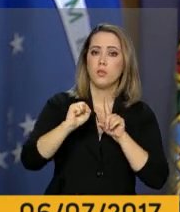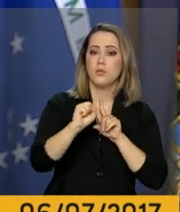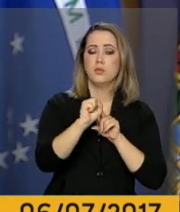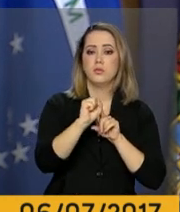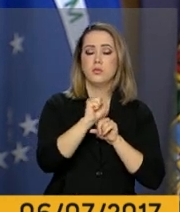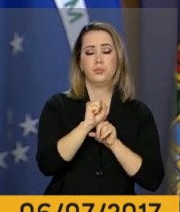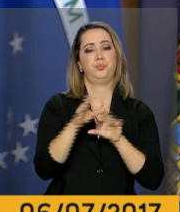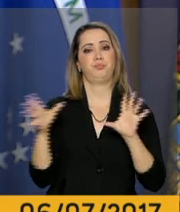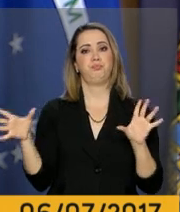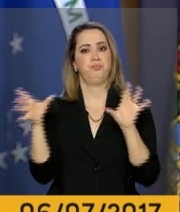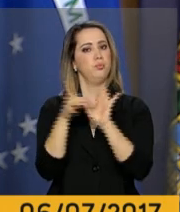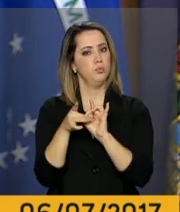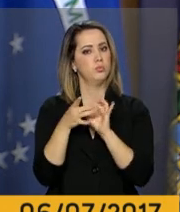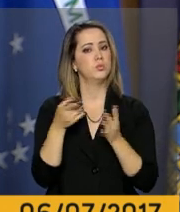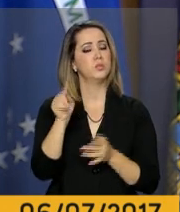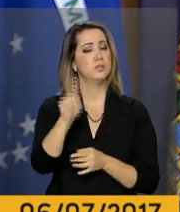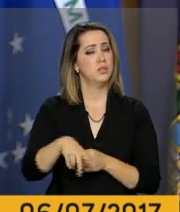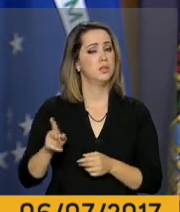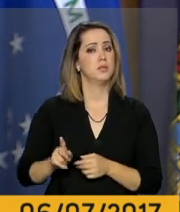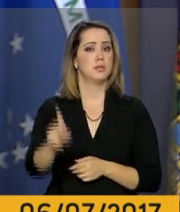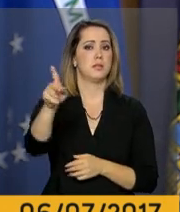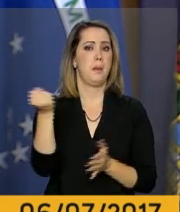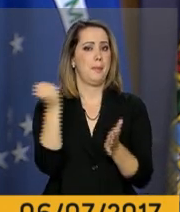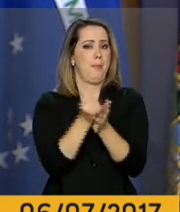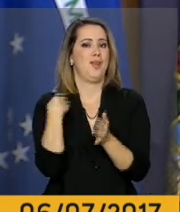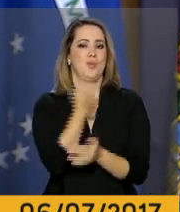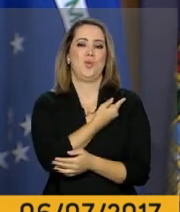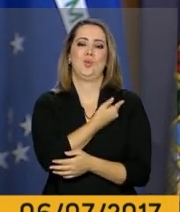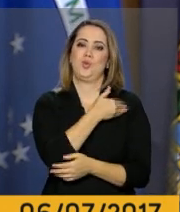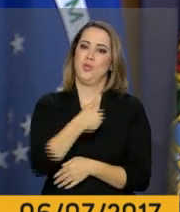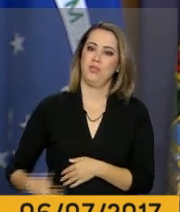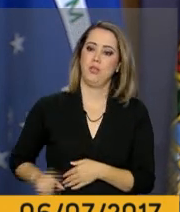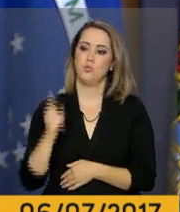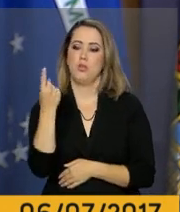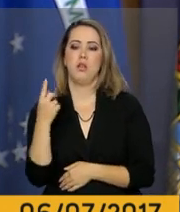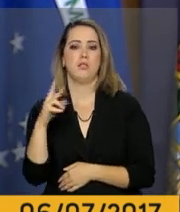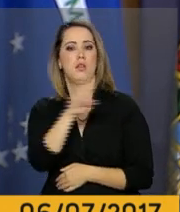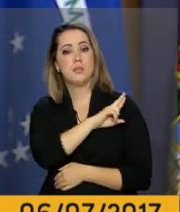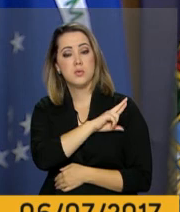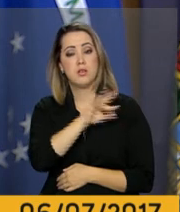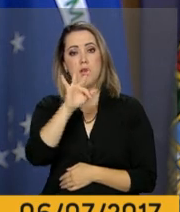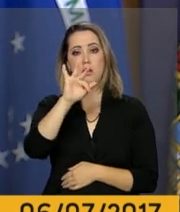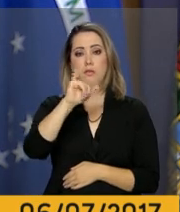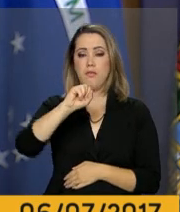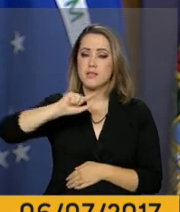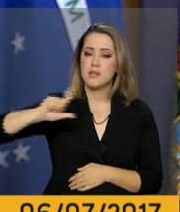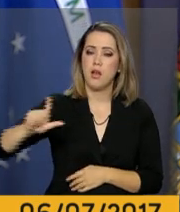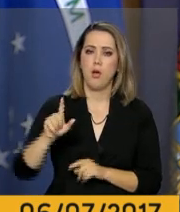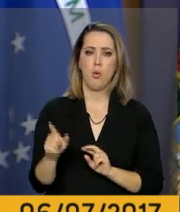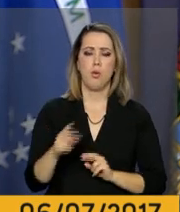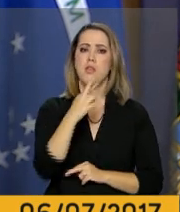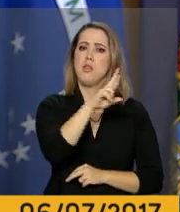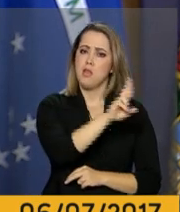social que sempre tem marcado a responsabilidade fiscal de outro lado a